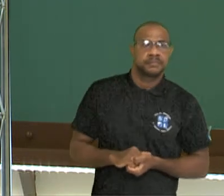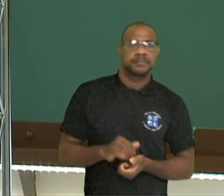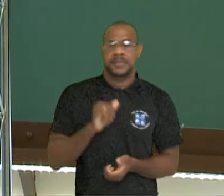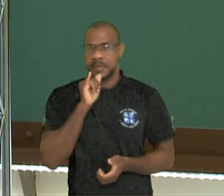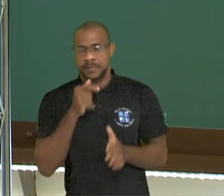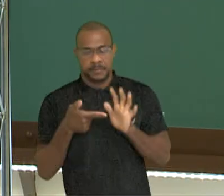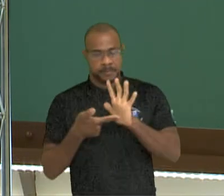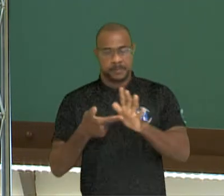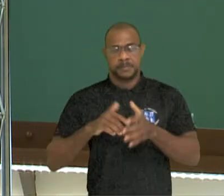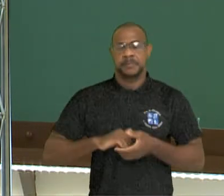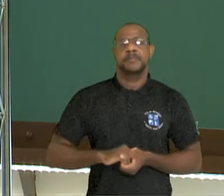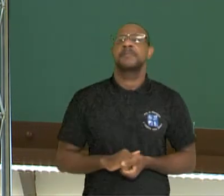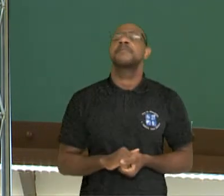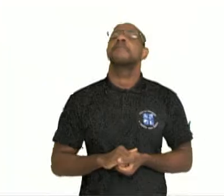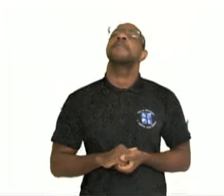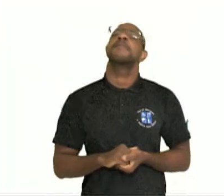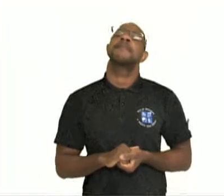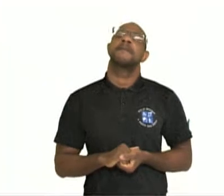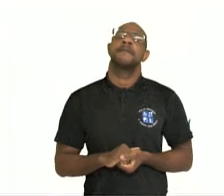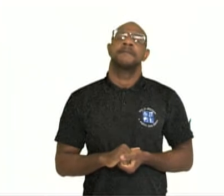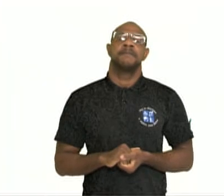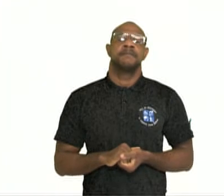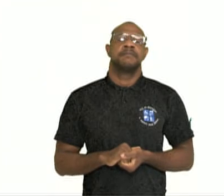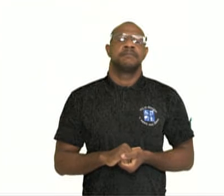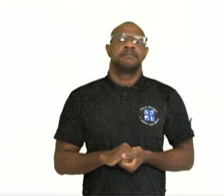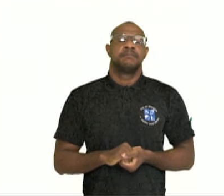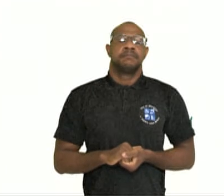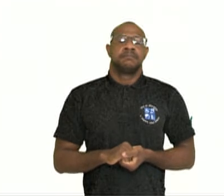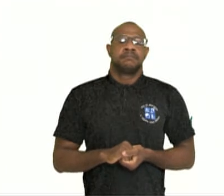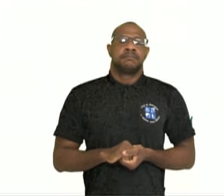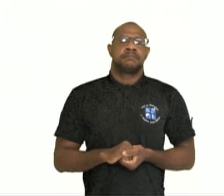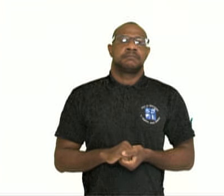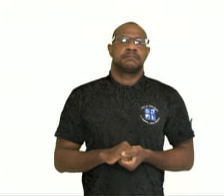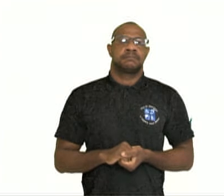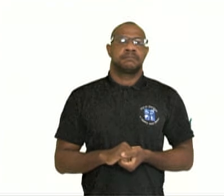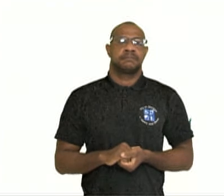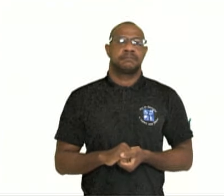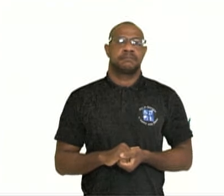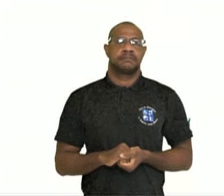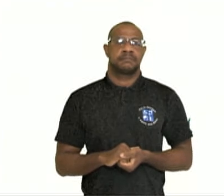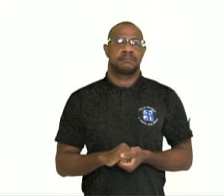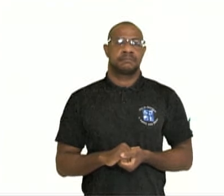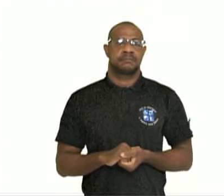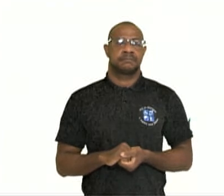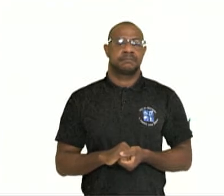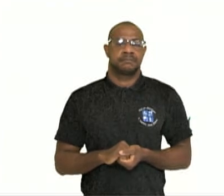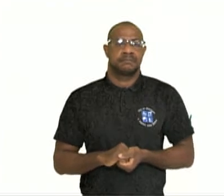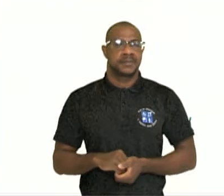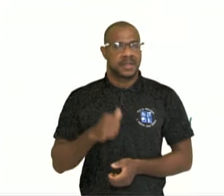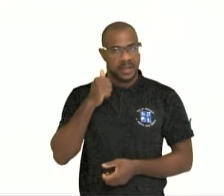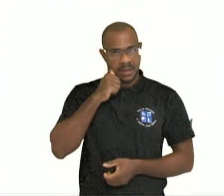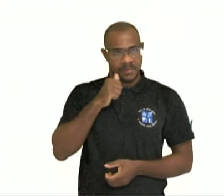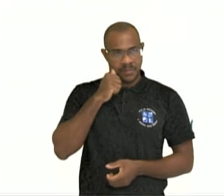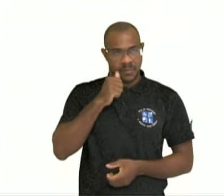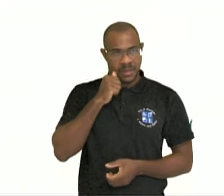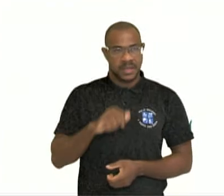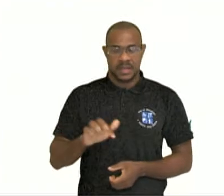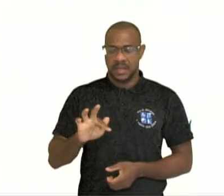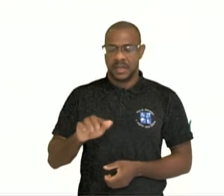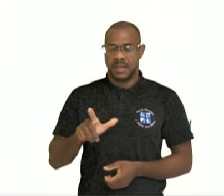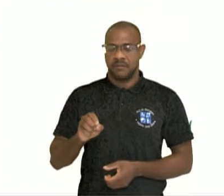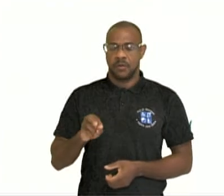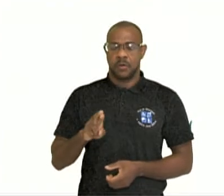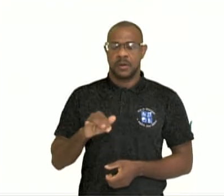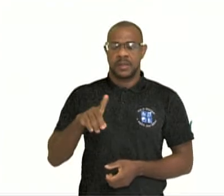Exemplos. Dueña Florinda se lleva mal com Dom Ramon, não é? A dona Florinda se dá muito